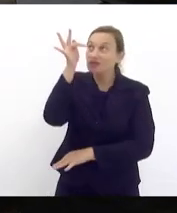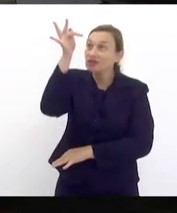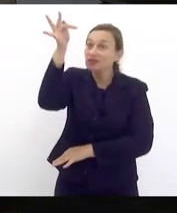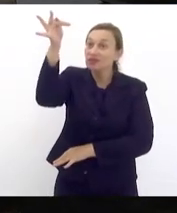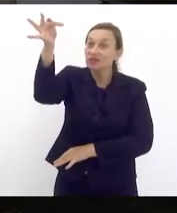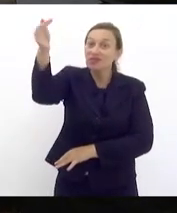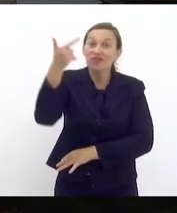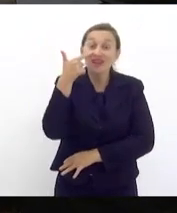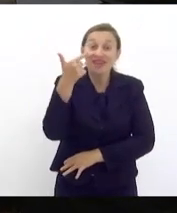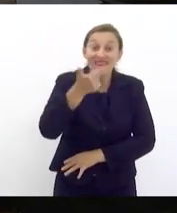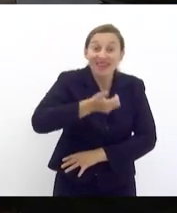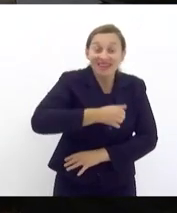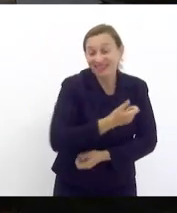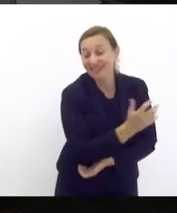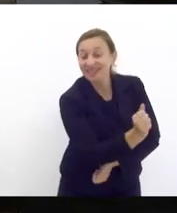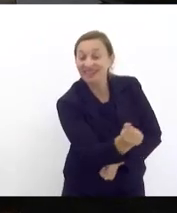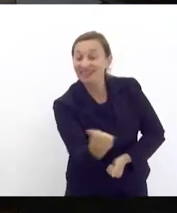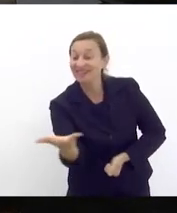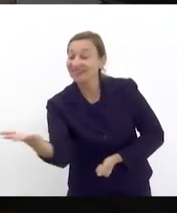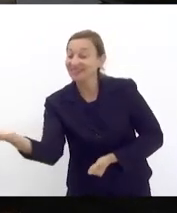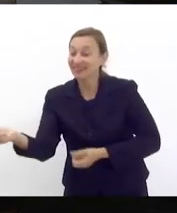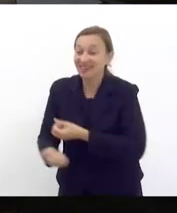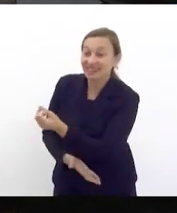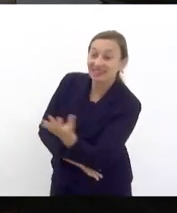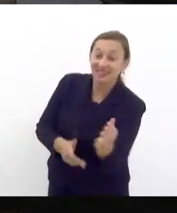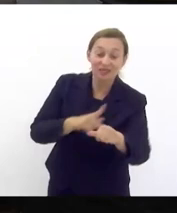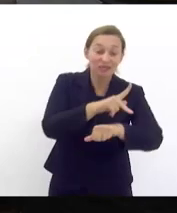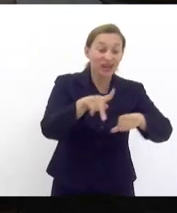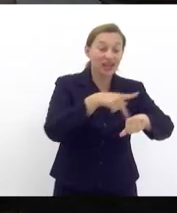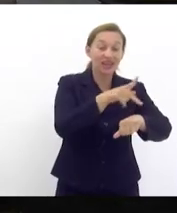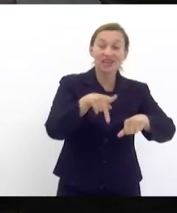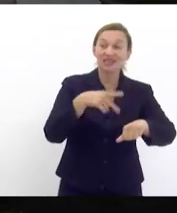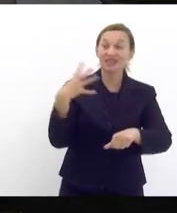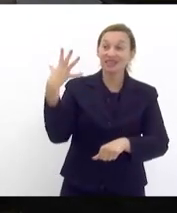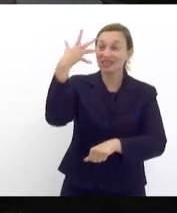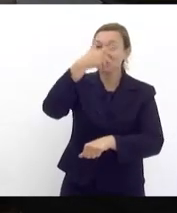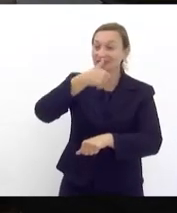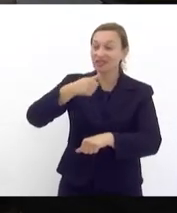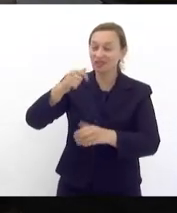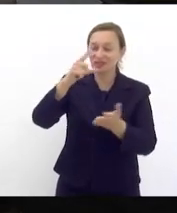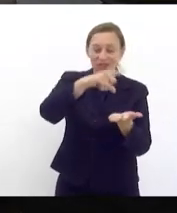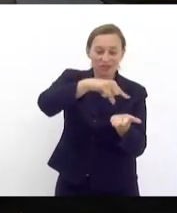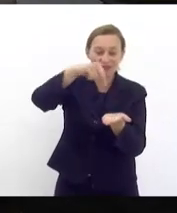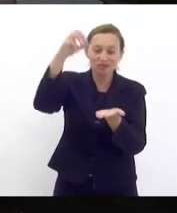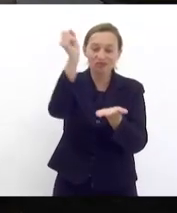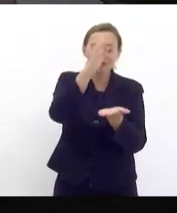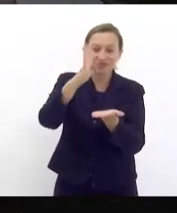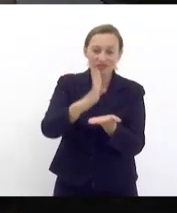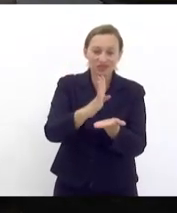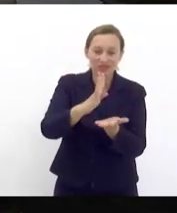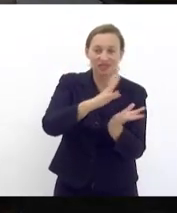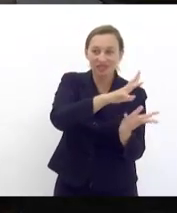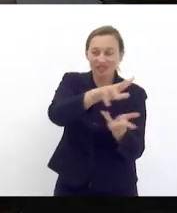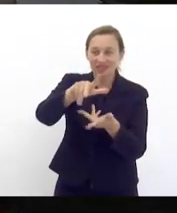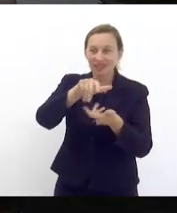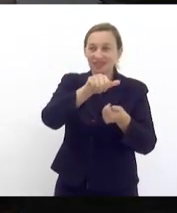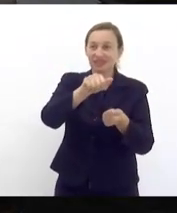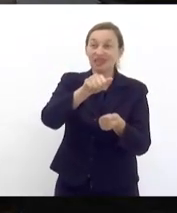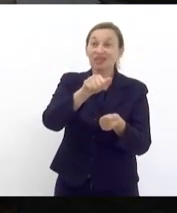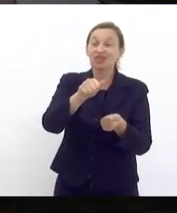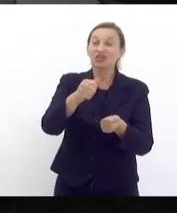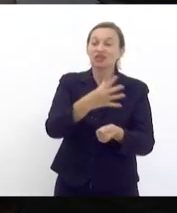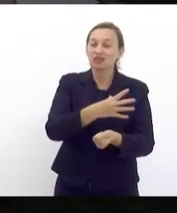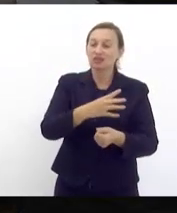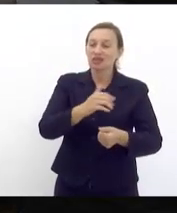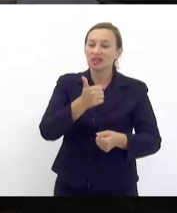essa grandeza, terra adorada. Entre outras mil és do Brasil, ó pátria amada, dos